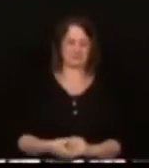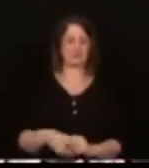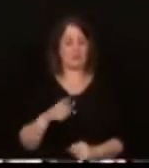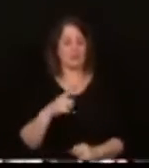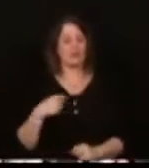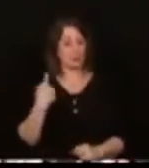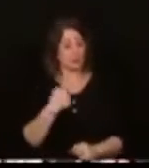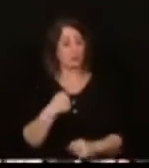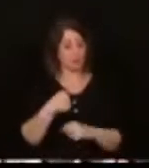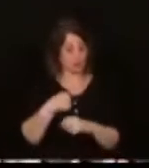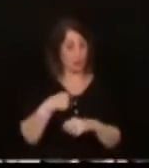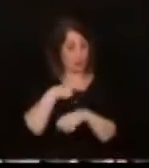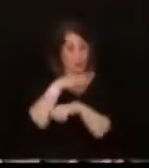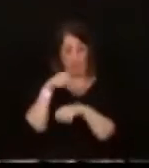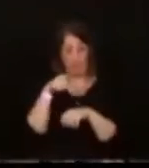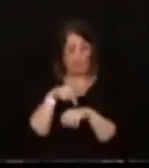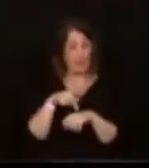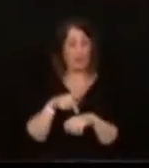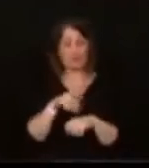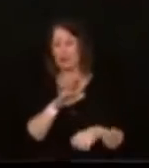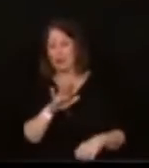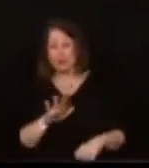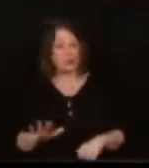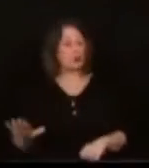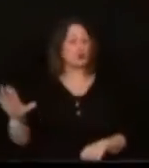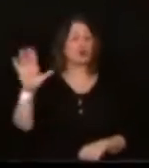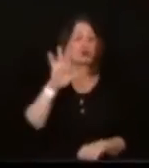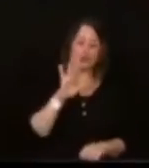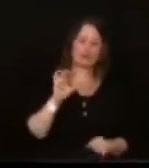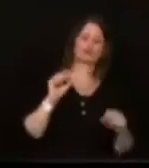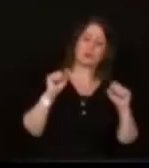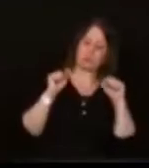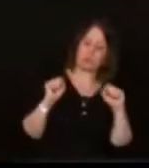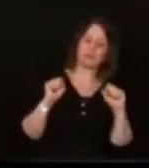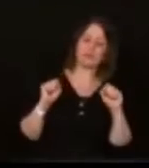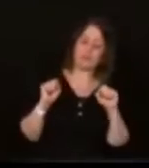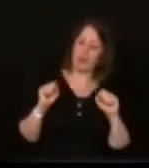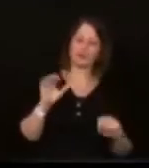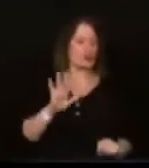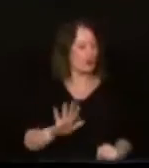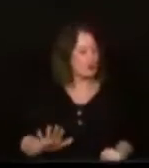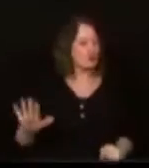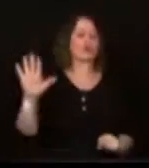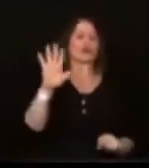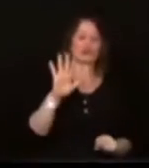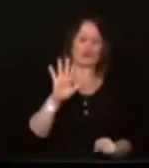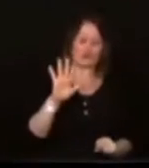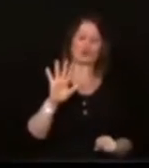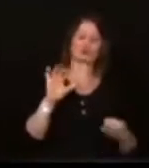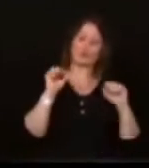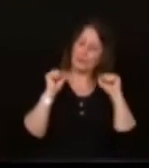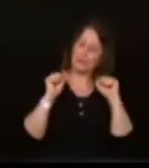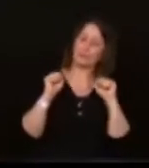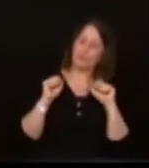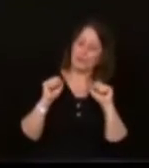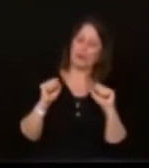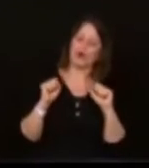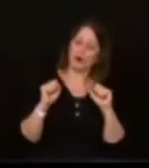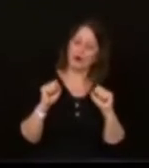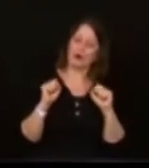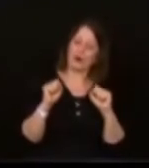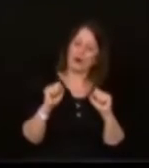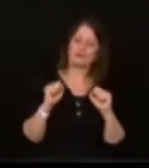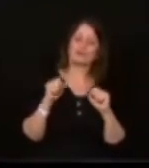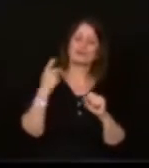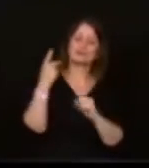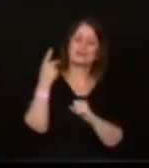Somos uma pátria onde todos podem ascender, todos podem buscar o